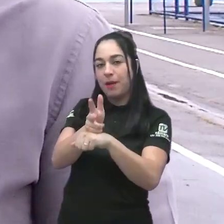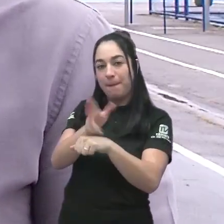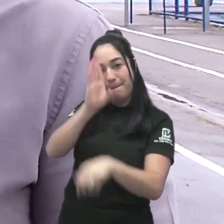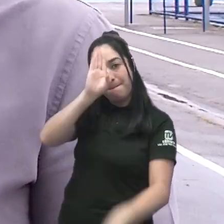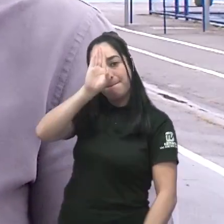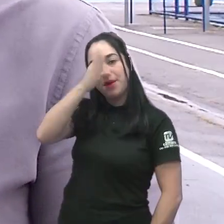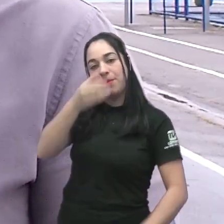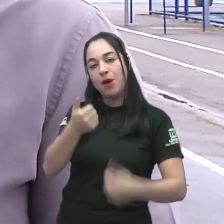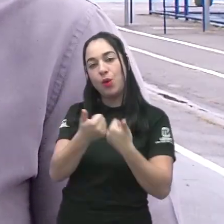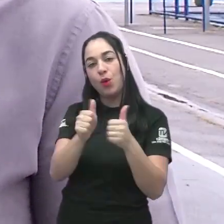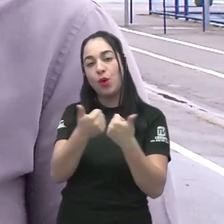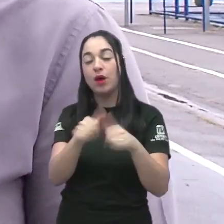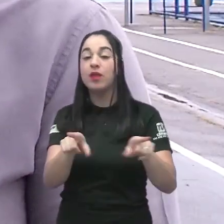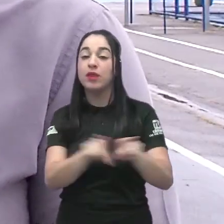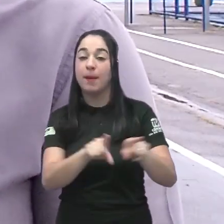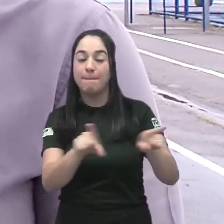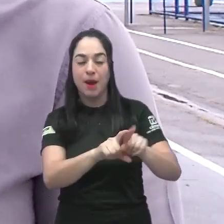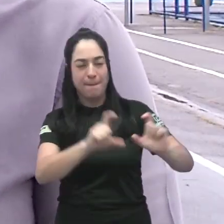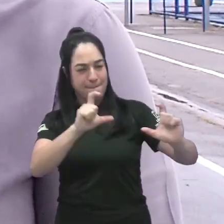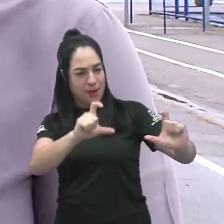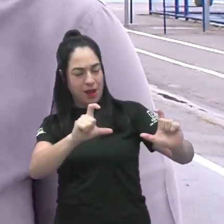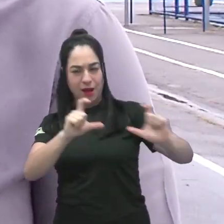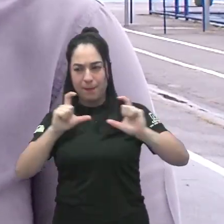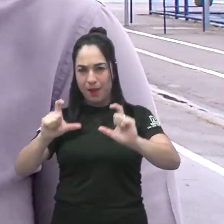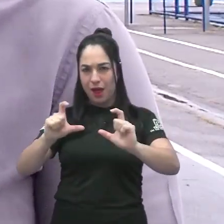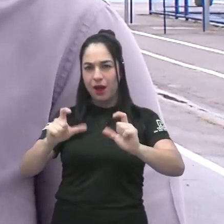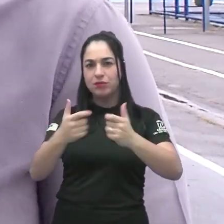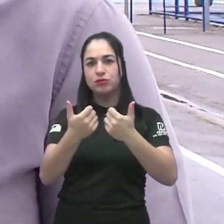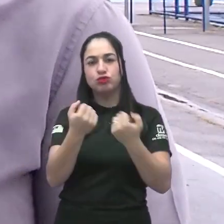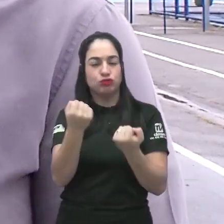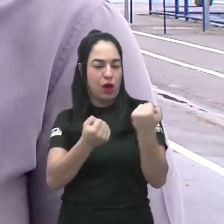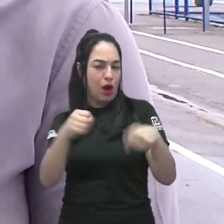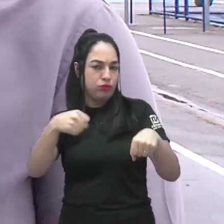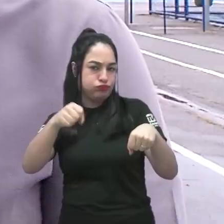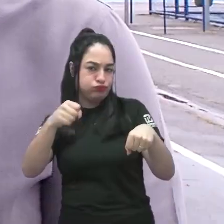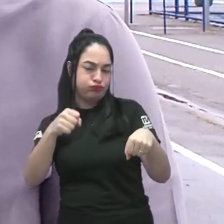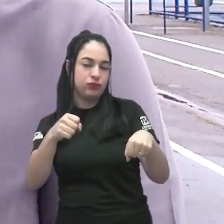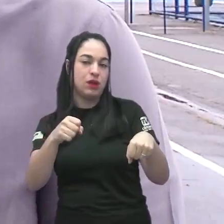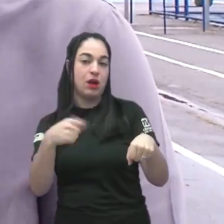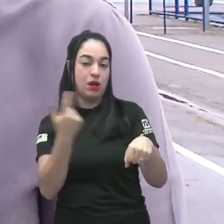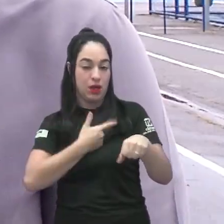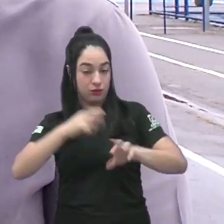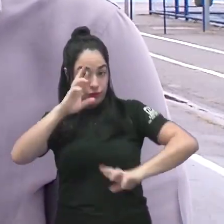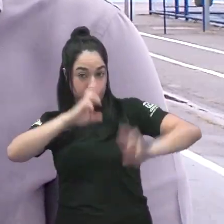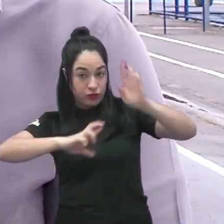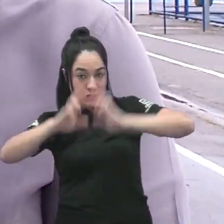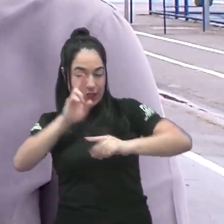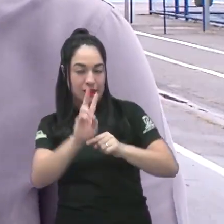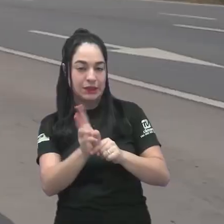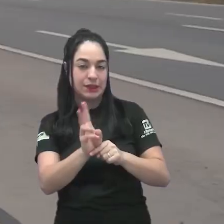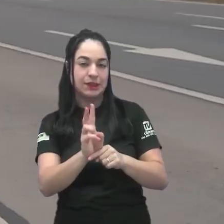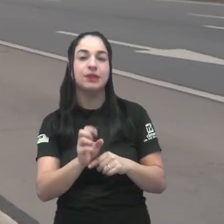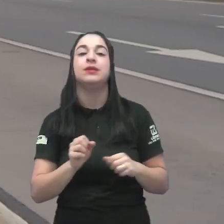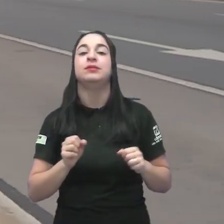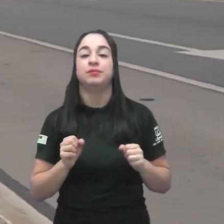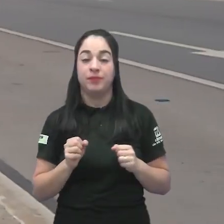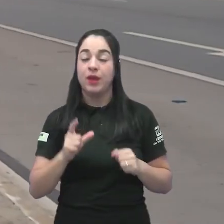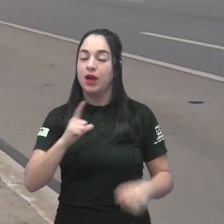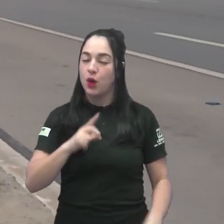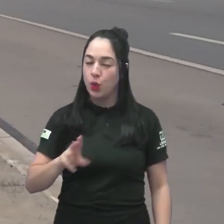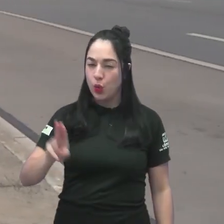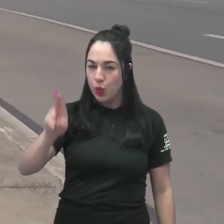essa prioridade para o VLP, ela também vai fazer leitura de placas e vai estar interligada no nosso Centro de Segurança e Inteligência. Além